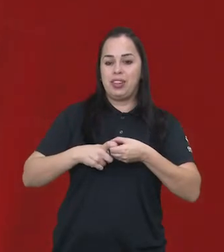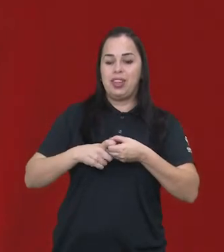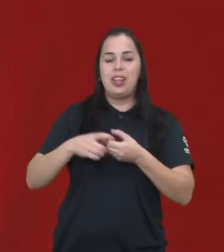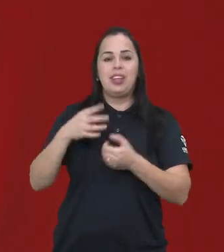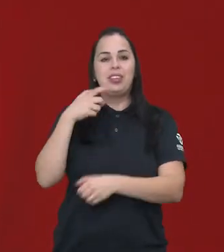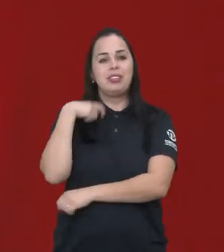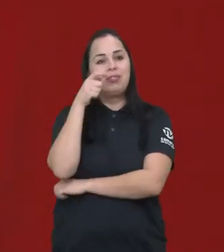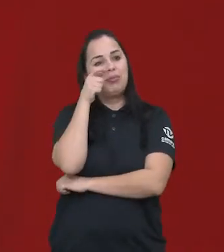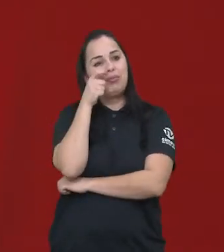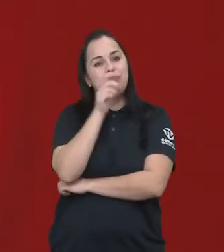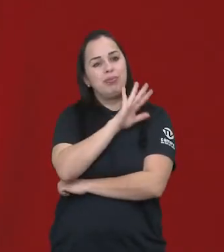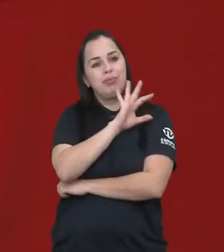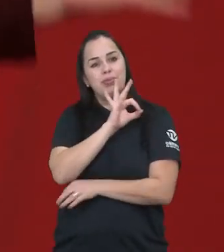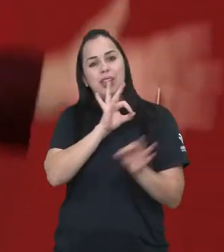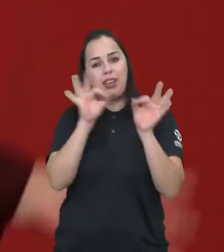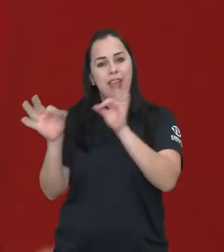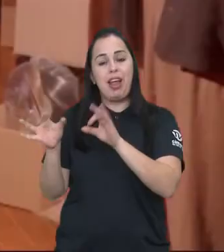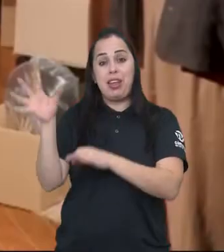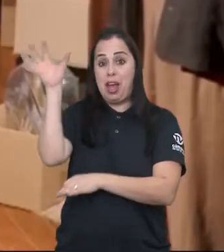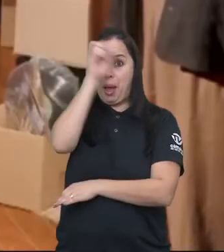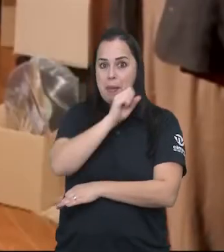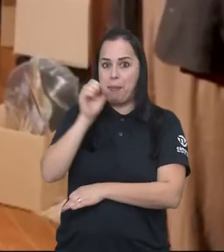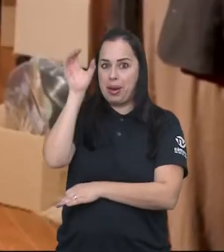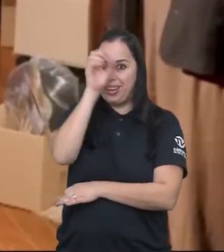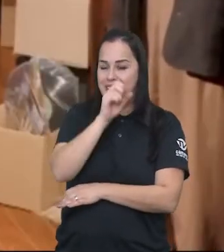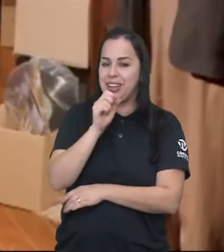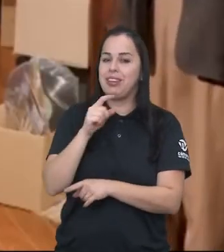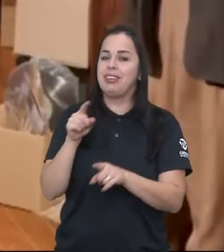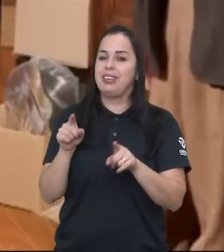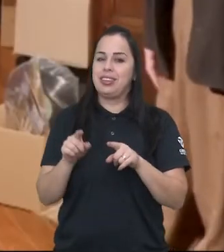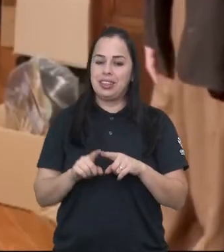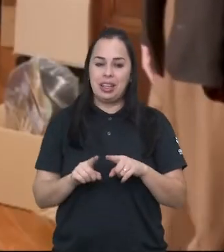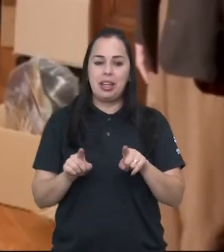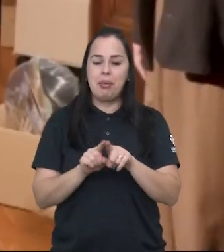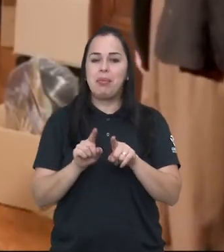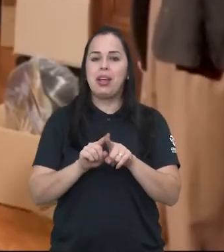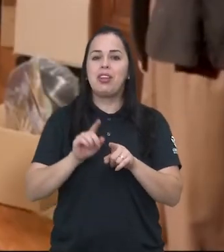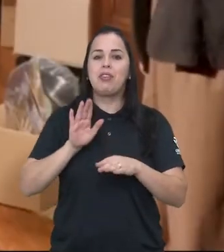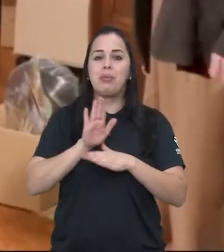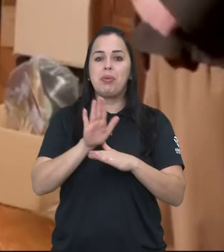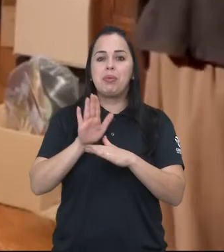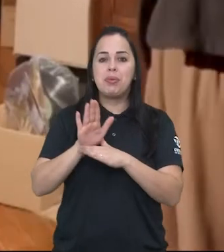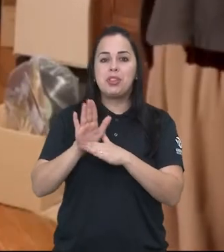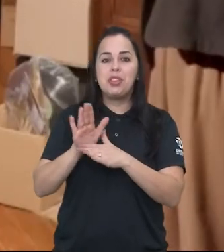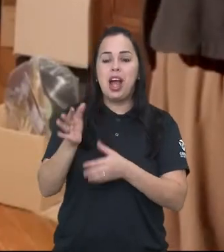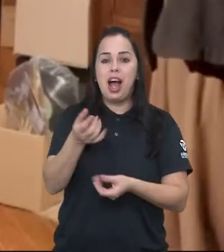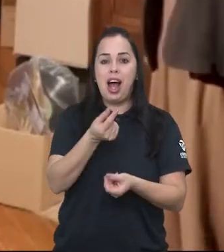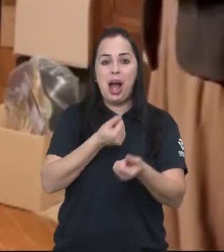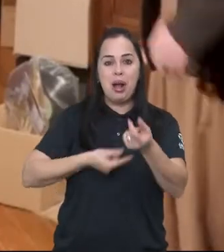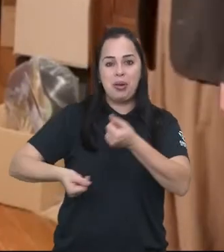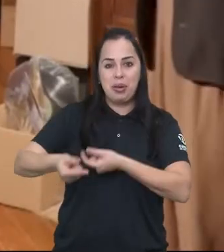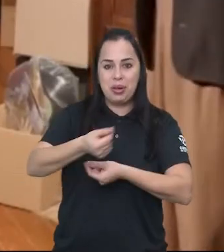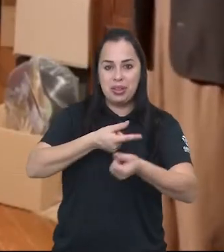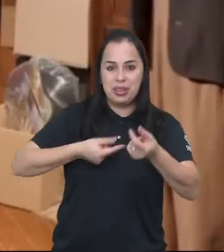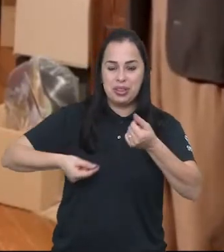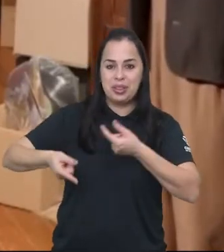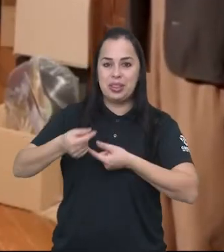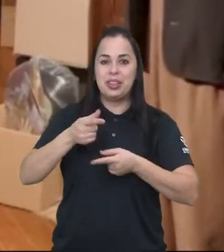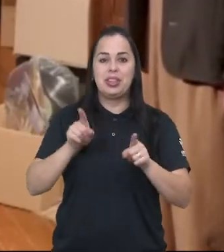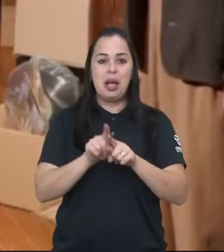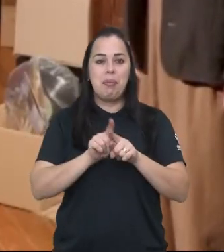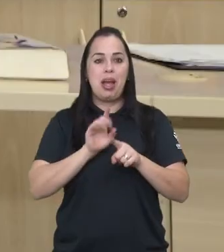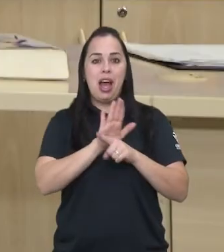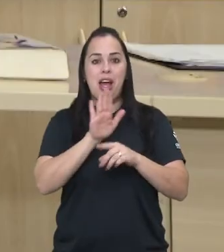bom espetáculo, aprender e aprimorar o senso crítico, também estaremos contribuindo com a economia local e com a manutenção